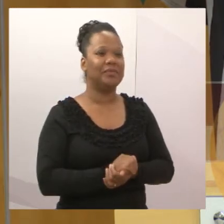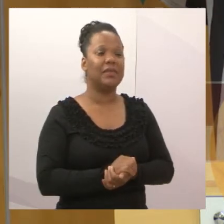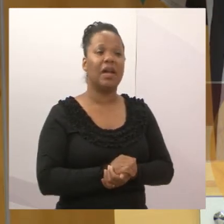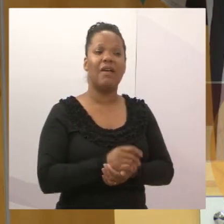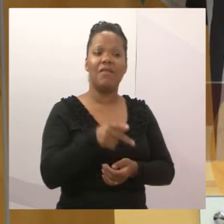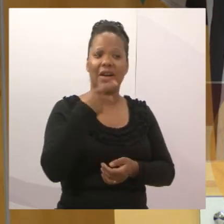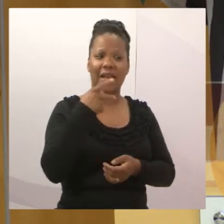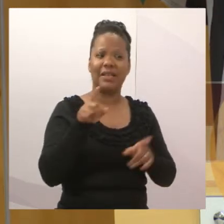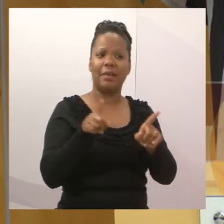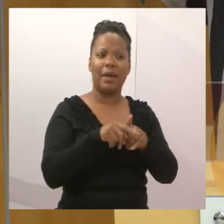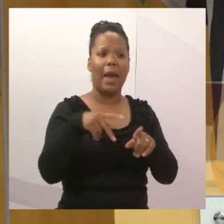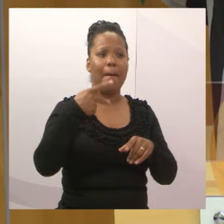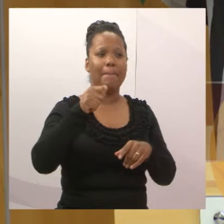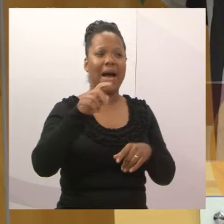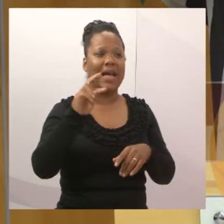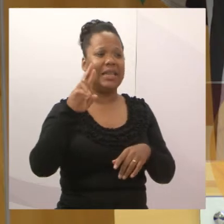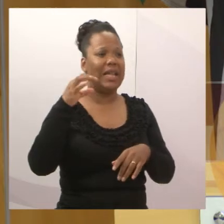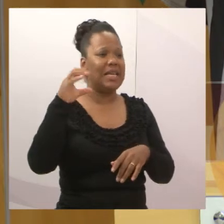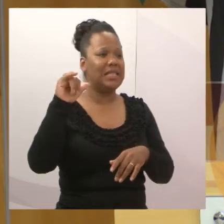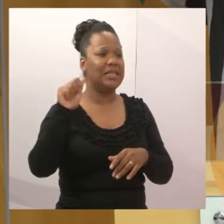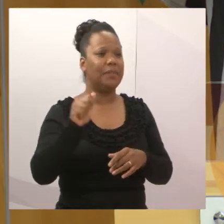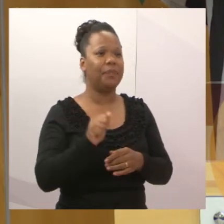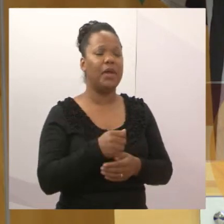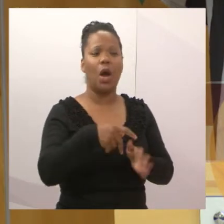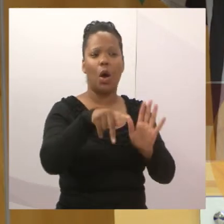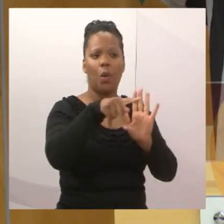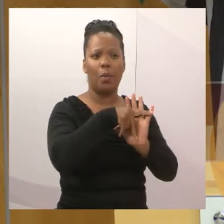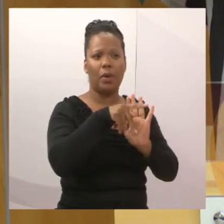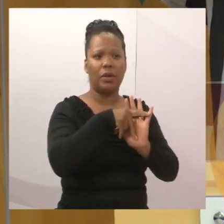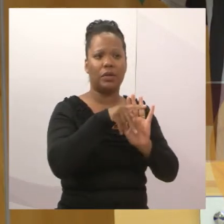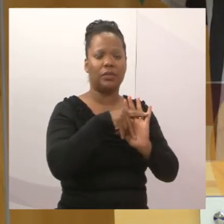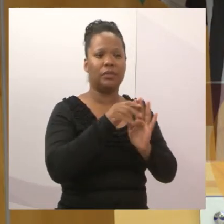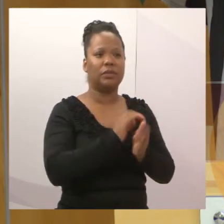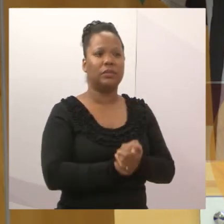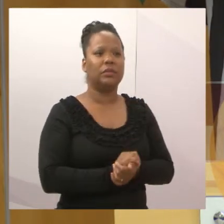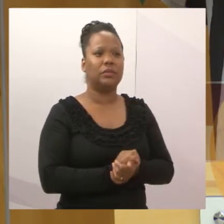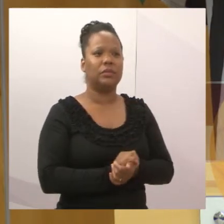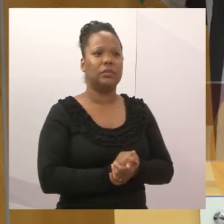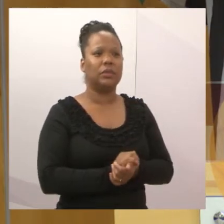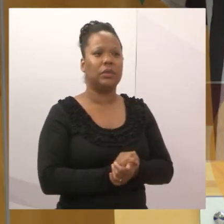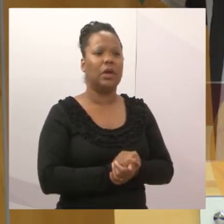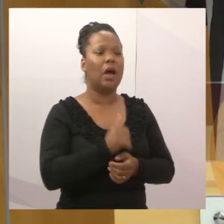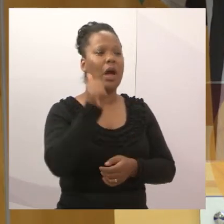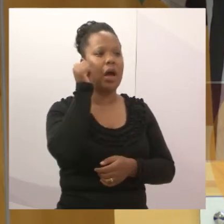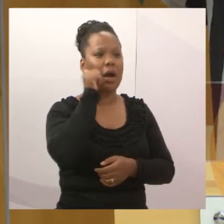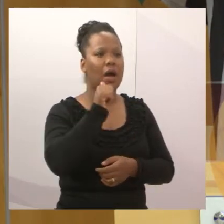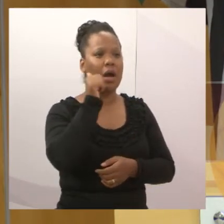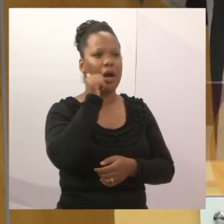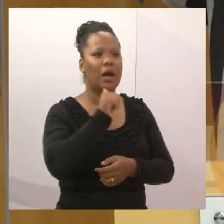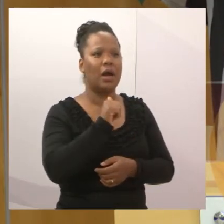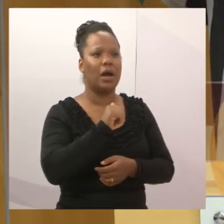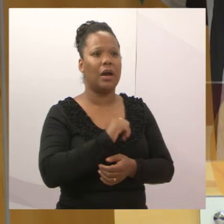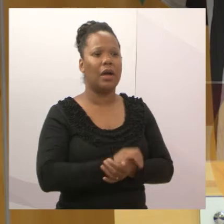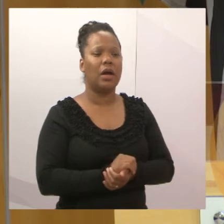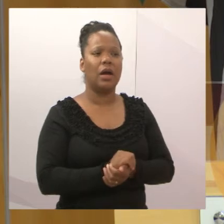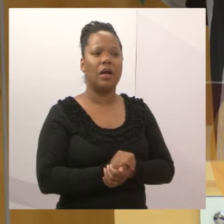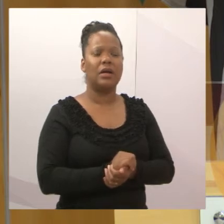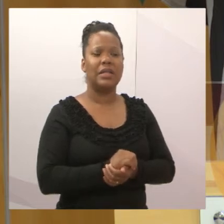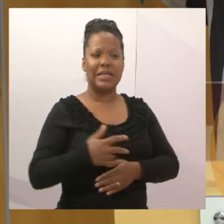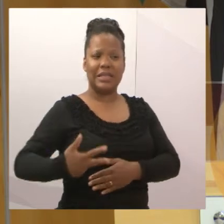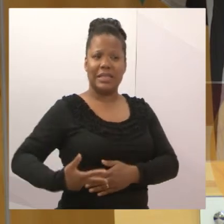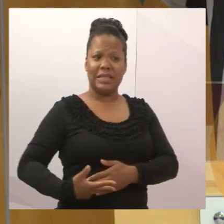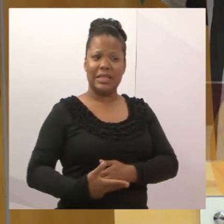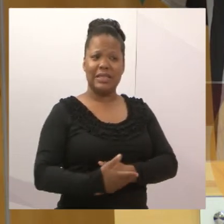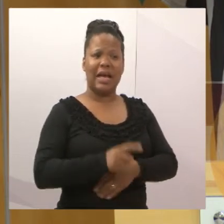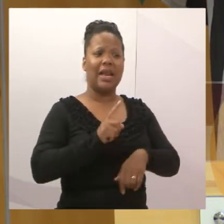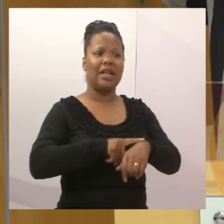Patrícia hoje. Nós tivemos aí o projeto da Janaína Pascoal, autorizando a mulher optar por cesárea no momento